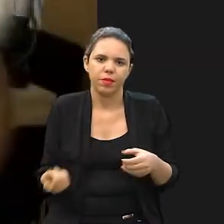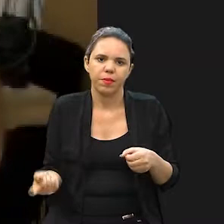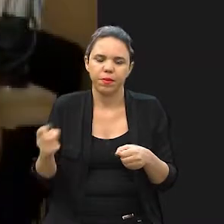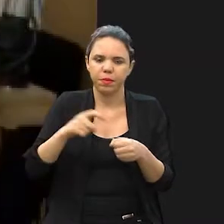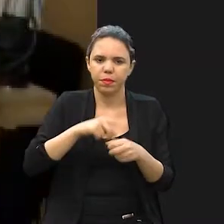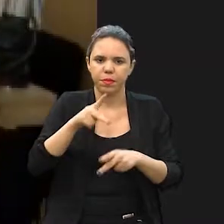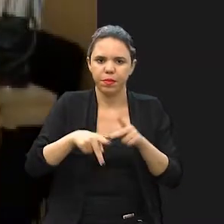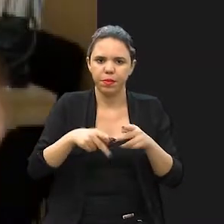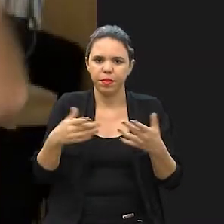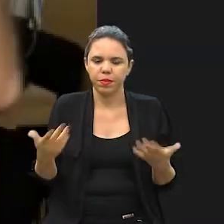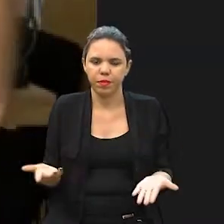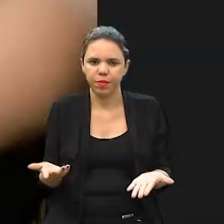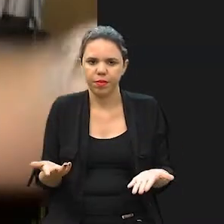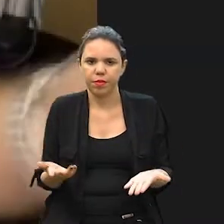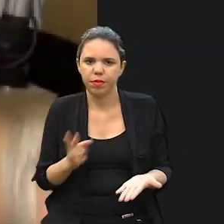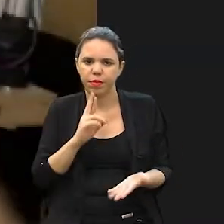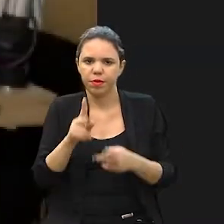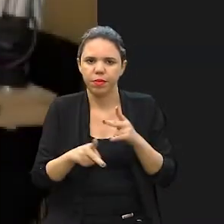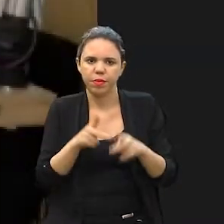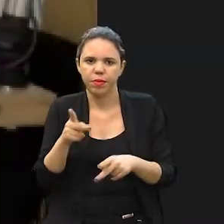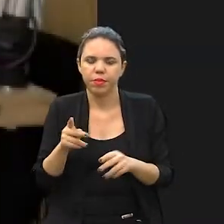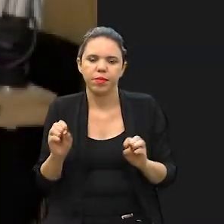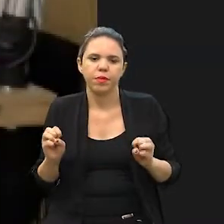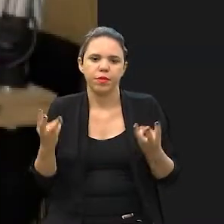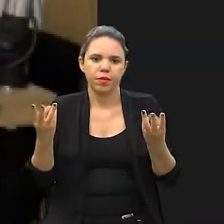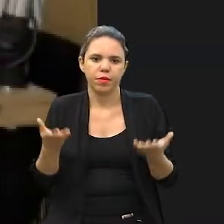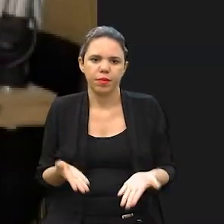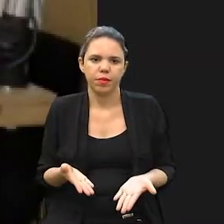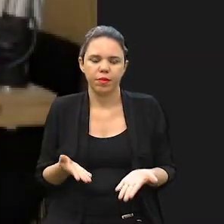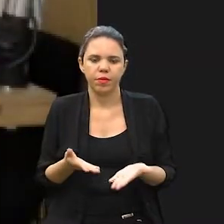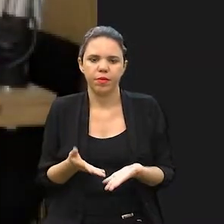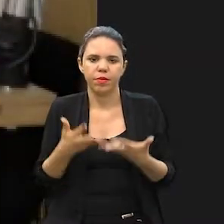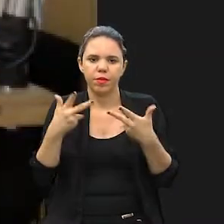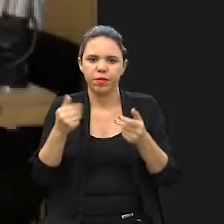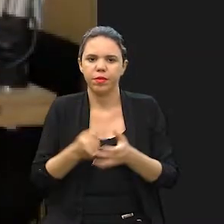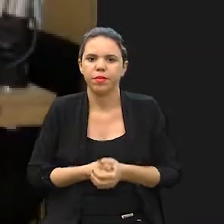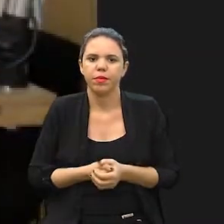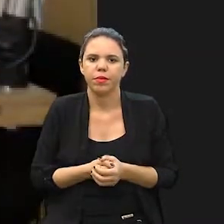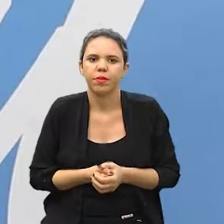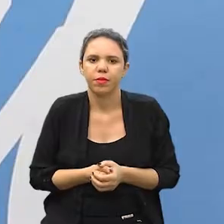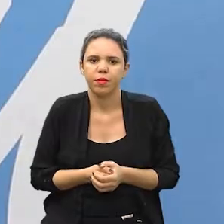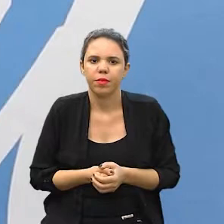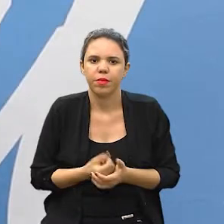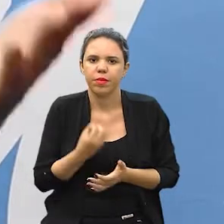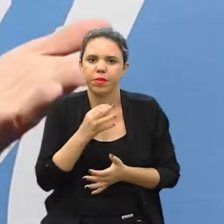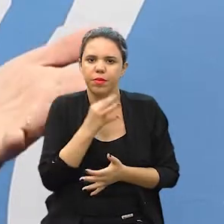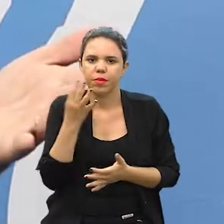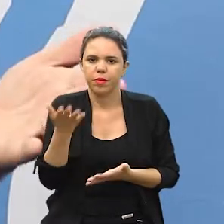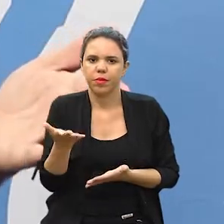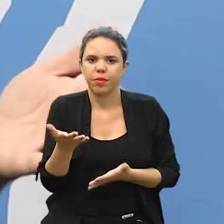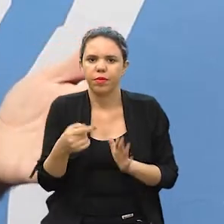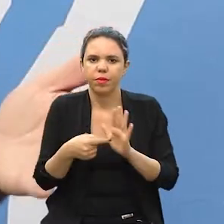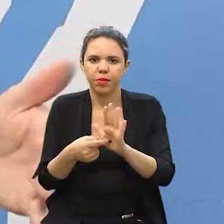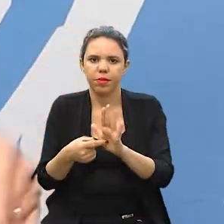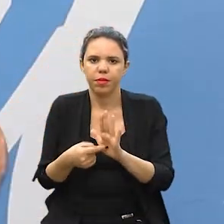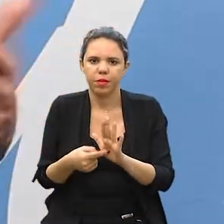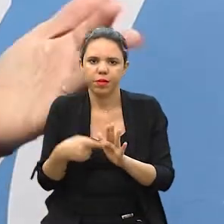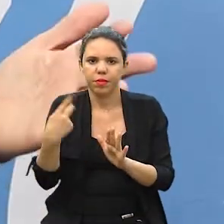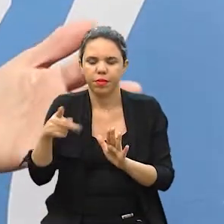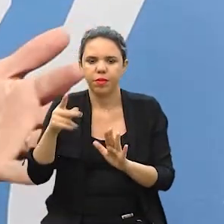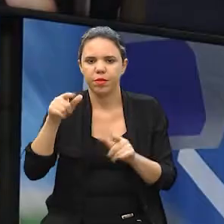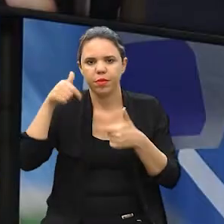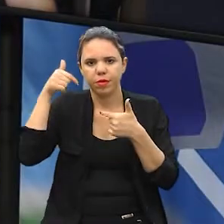do público, com a resposta do público ao show. Está sendo maravilhoso. E é muito bom porque você apresenta os